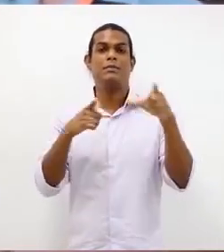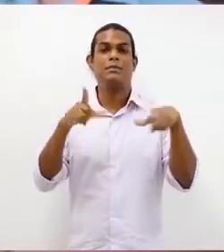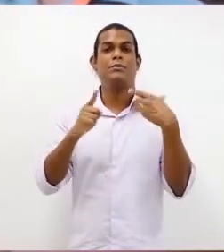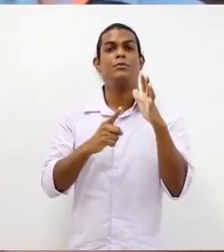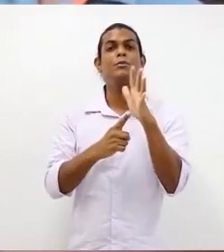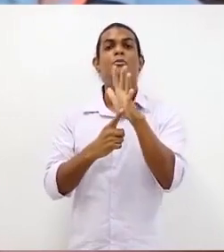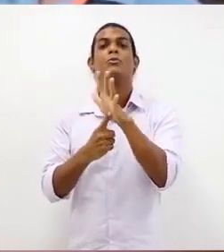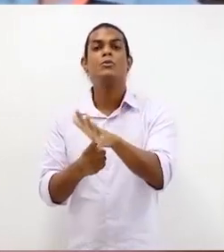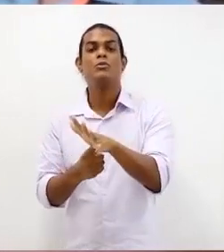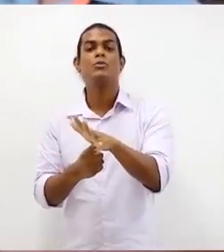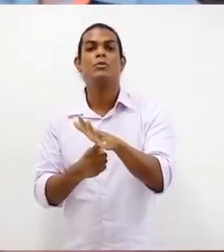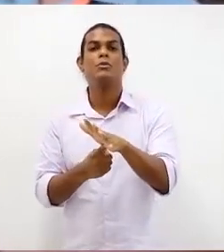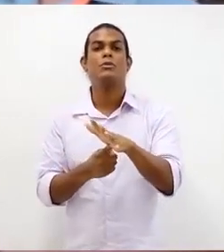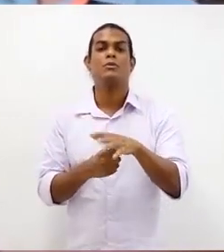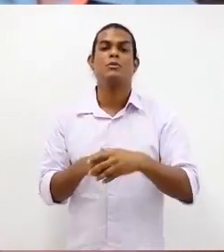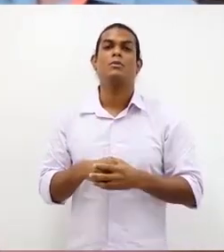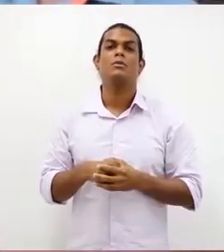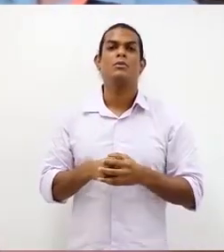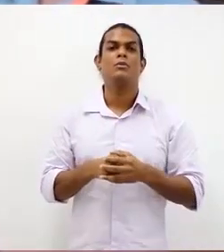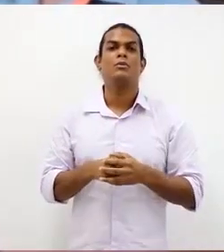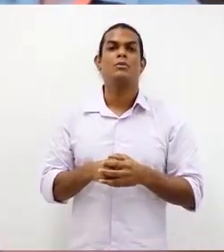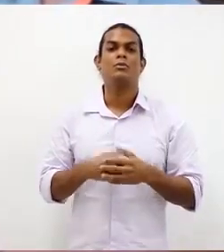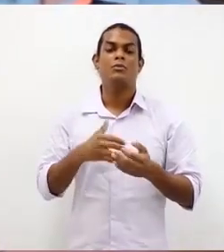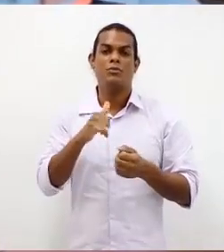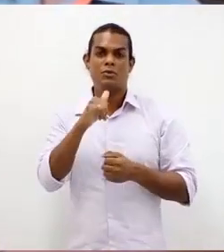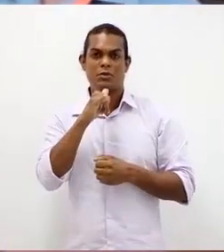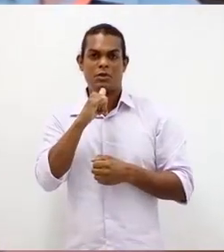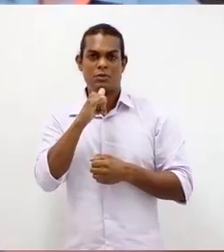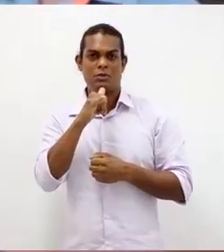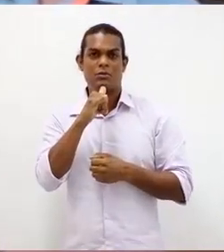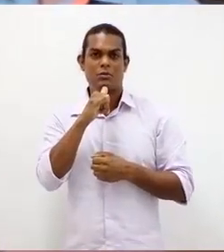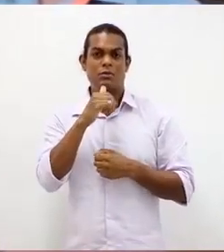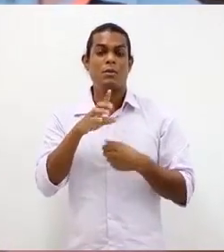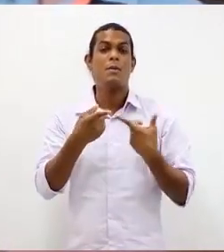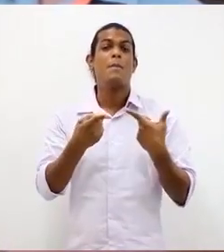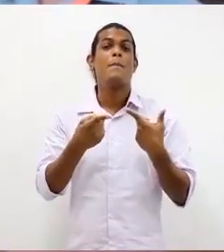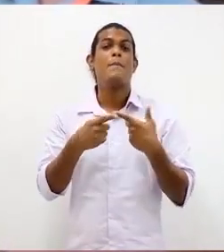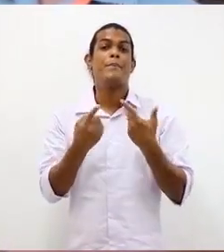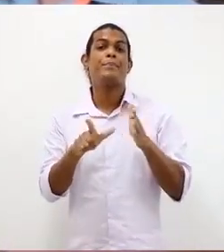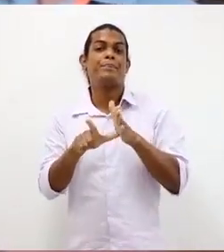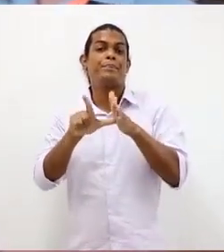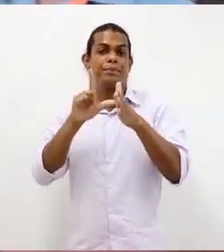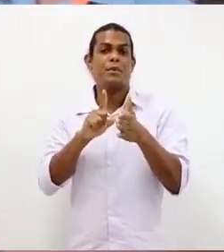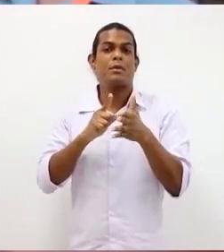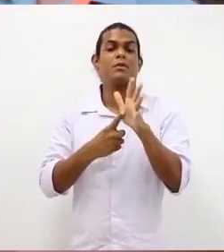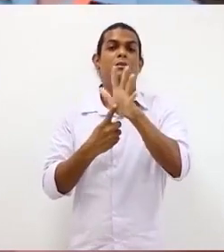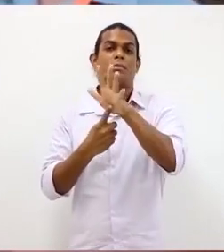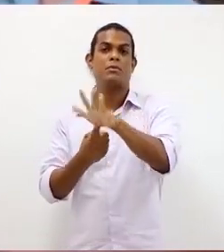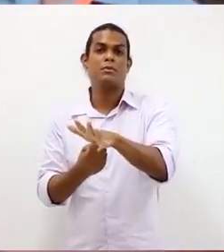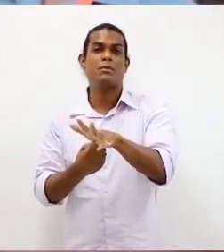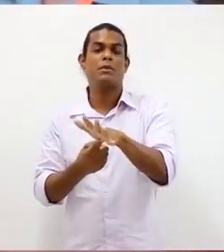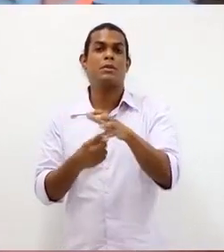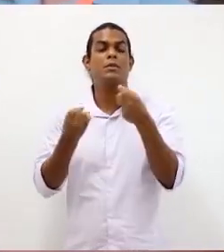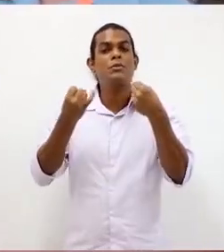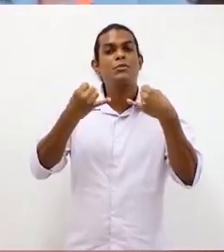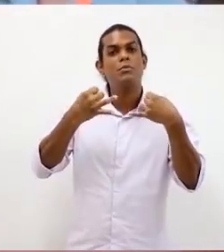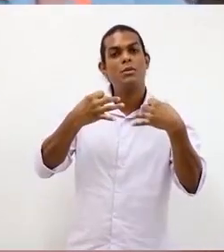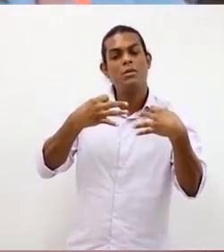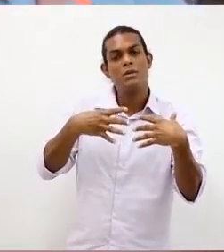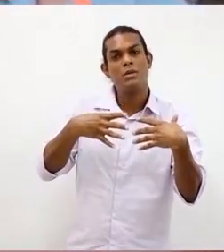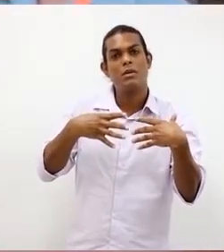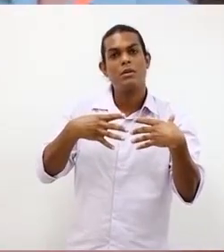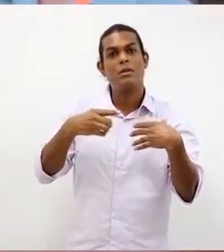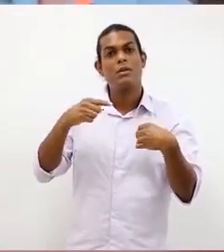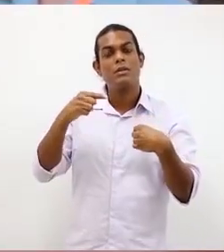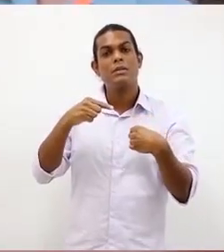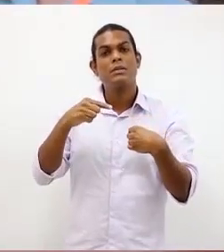fatores de insalubridade. Mas antes de nós mostrarmos esse fator, eu gostaria de lembrar a vocês que a insalubridade ela é determinada